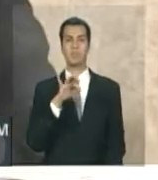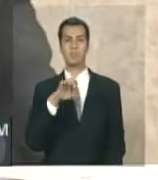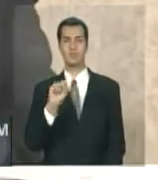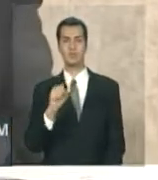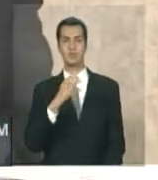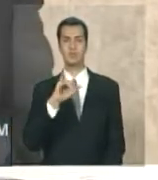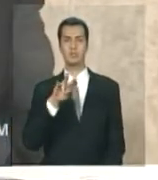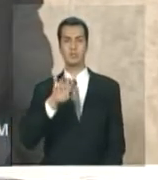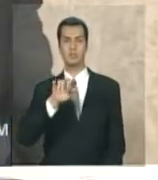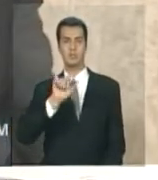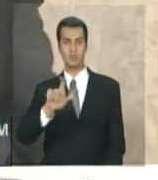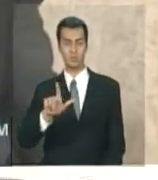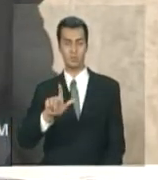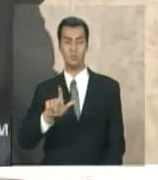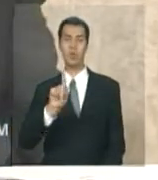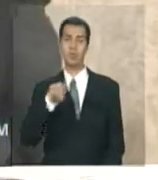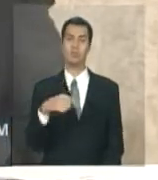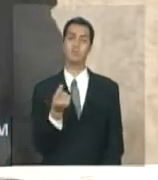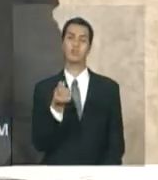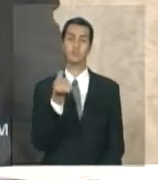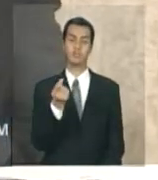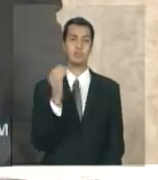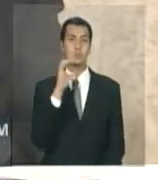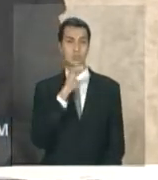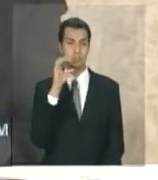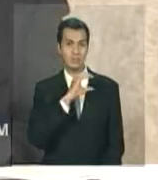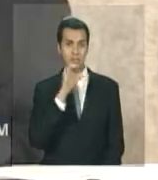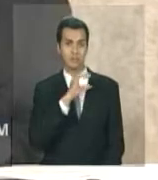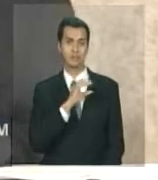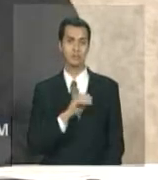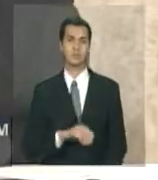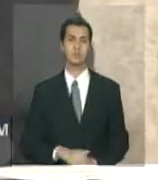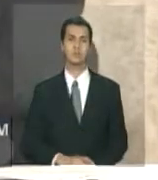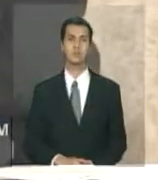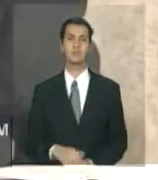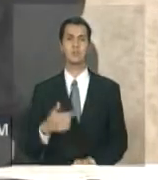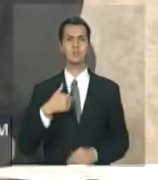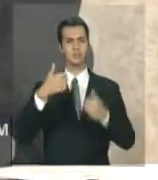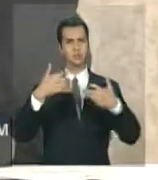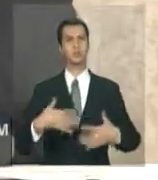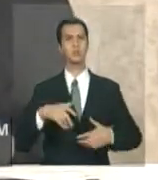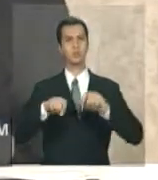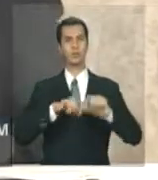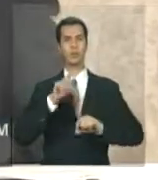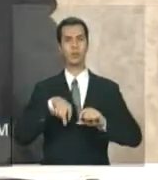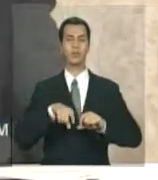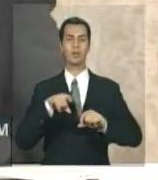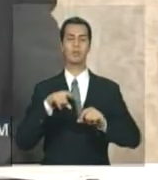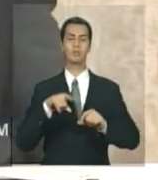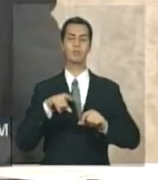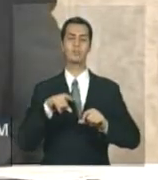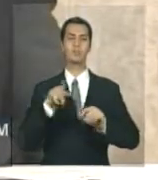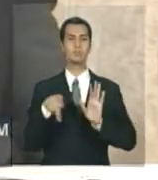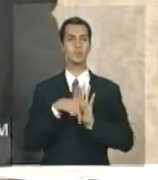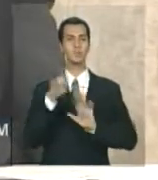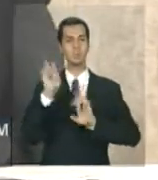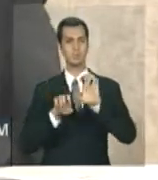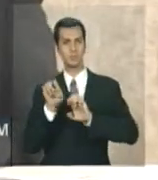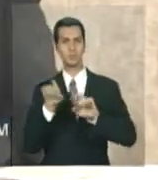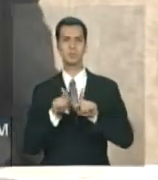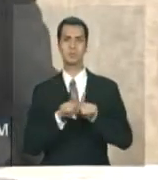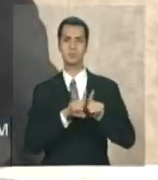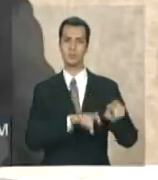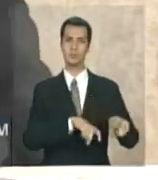Recursos emergenciais. E nós estamos falando aí do seguro, tanto do setor empresarial como da agricultura familiar. e o da